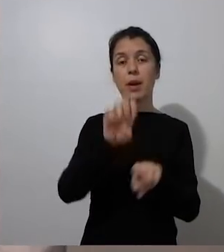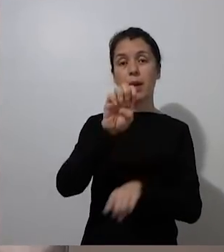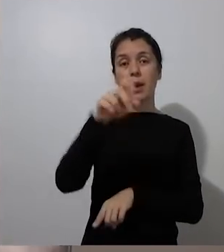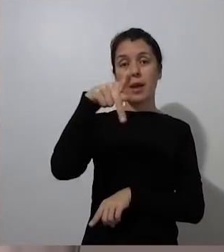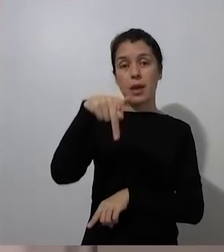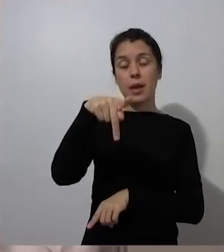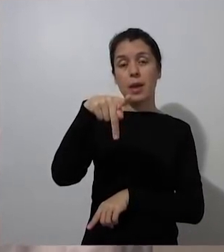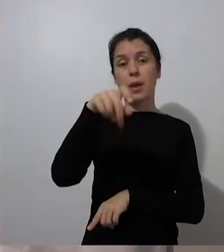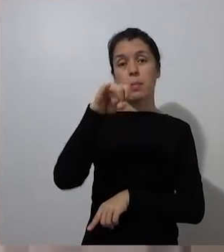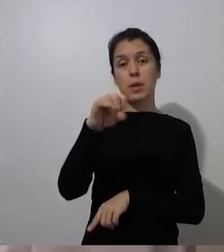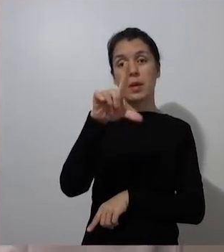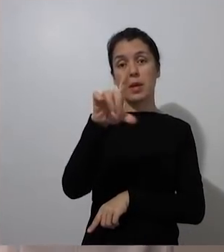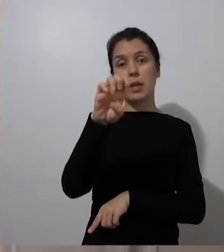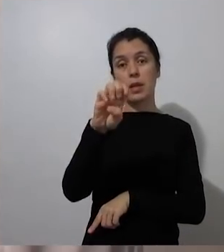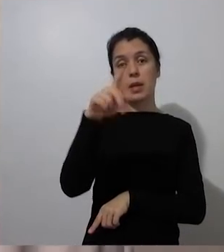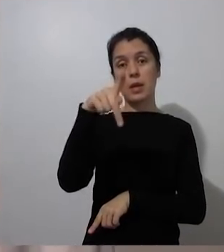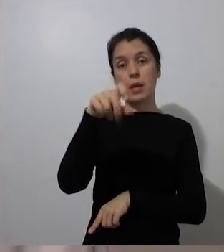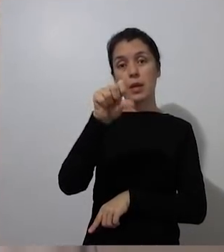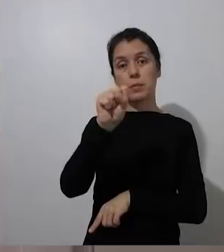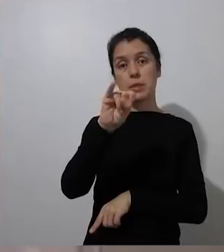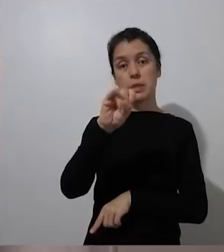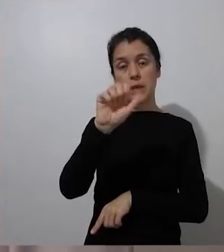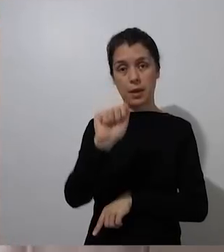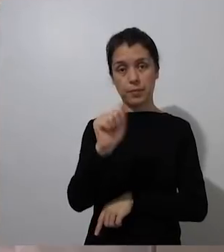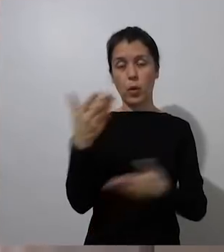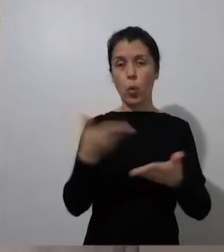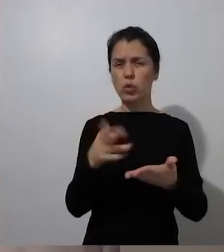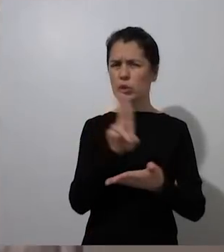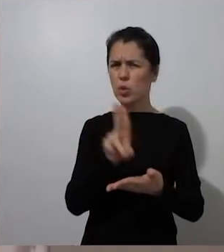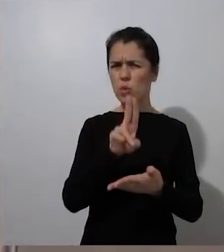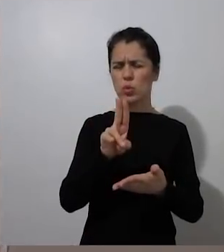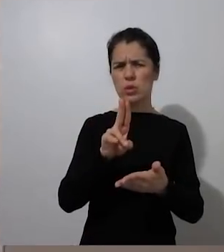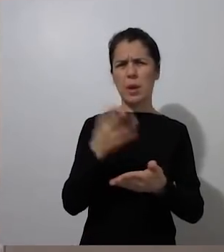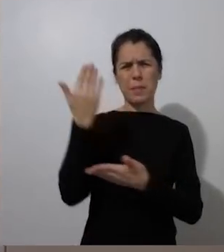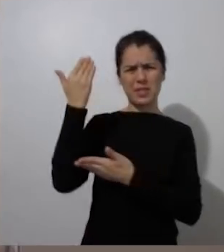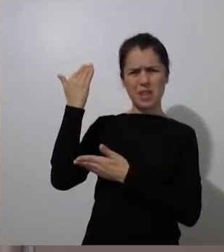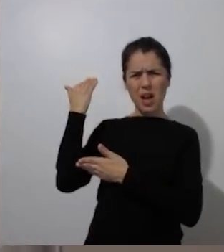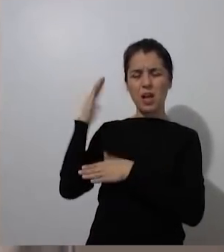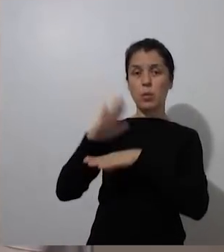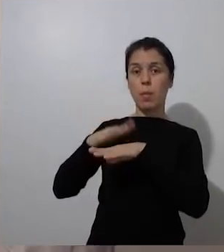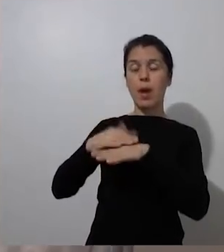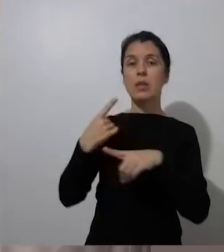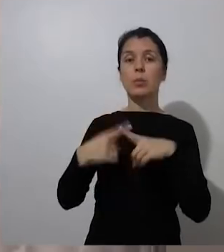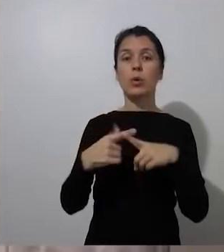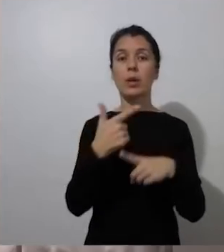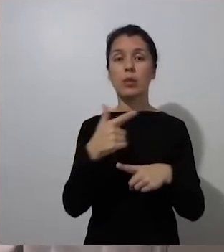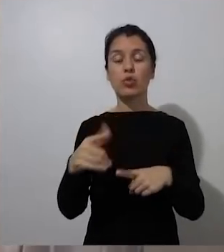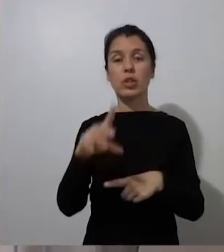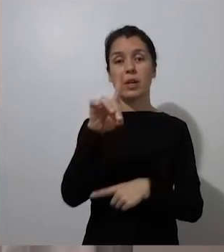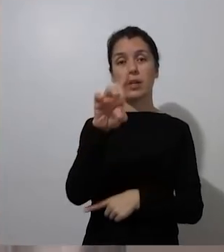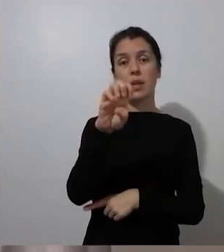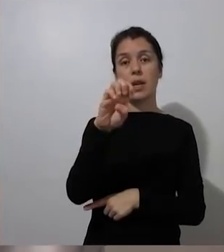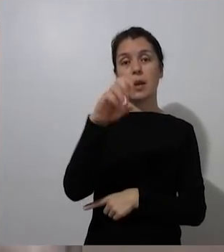convulsões, epilepsia, que são desordens elétricas no cérebro. Hoje não se usam muito os ansiolíticos, se usou muito mais anteriormente, porque não